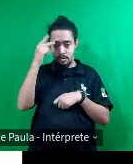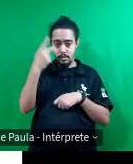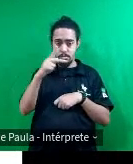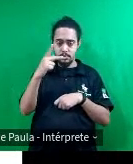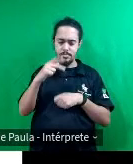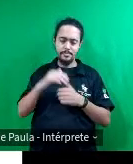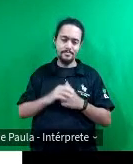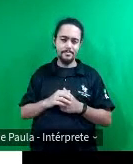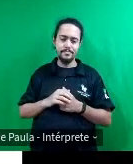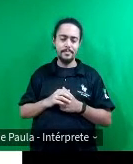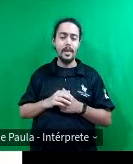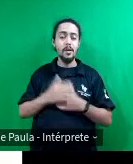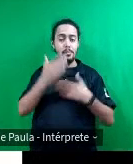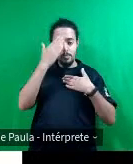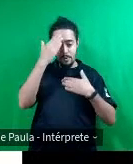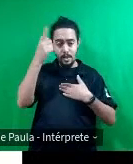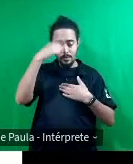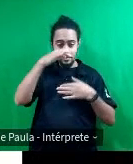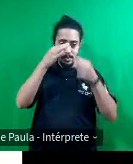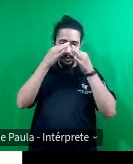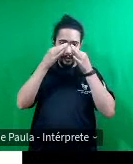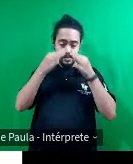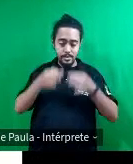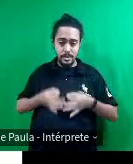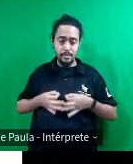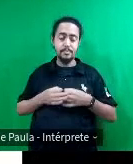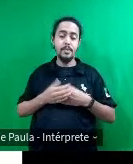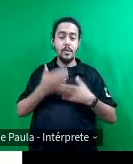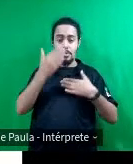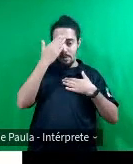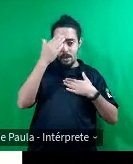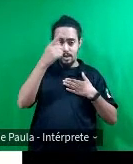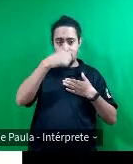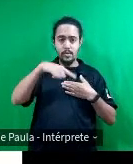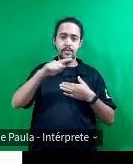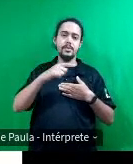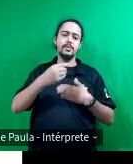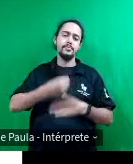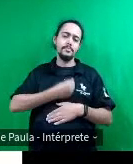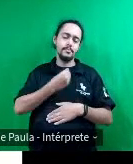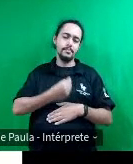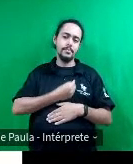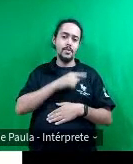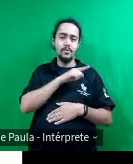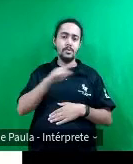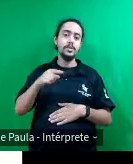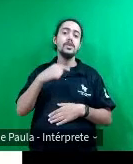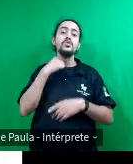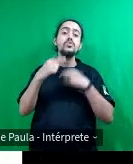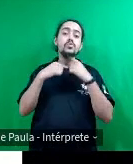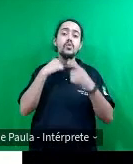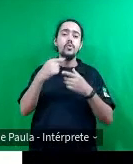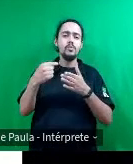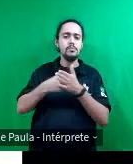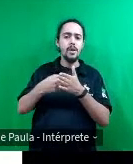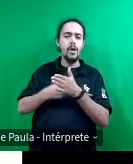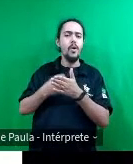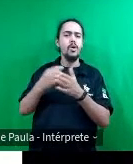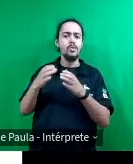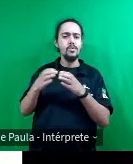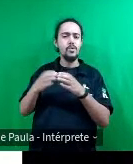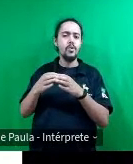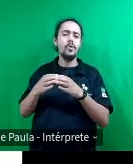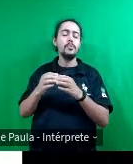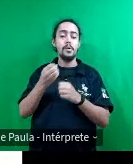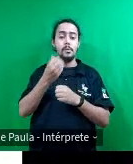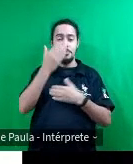Então, muito obrigado pela atenção. Agradeço aí, né, a participação, que vocês consigam tirar dúvidas comigo lá no grupo. Muito obrigado, uma boa noite